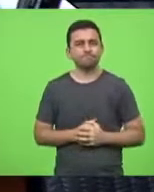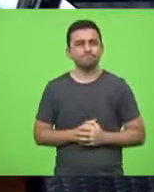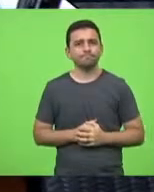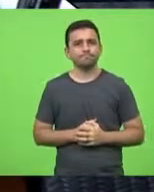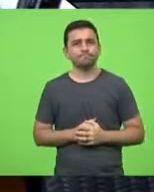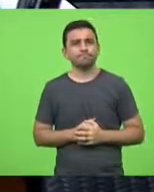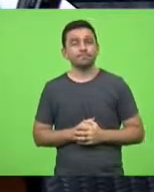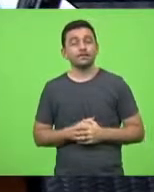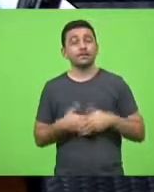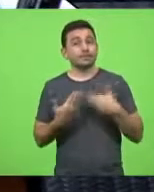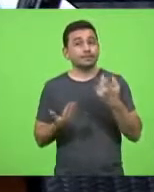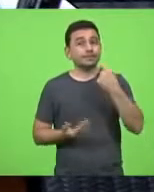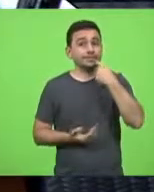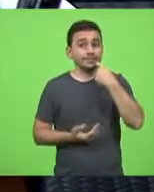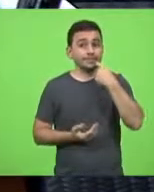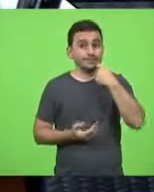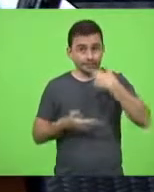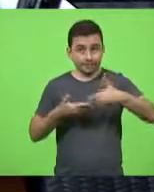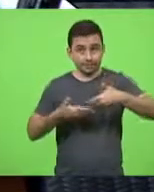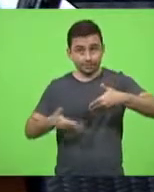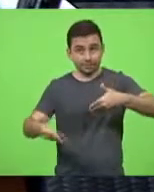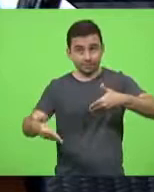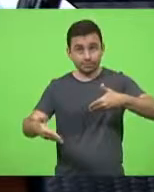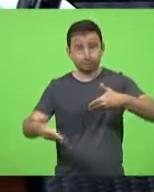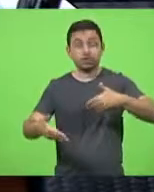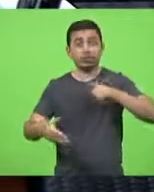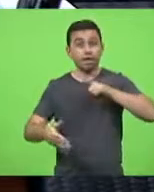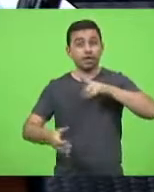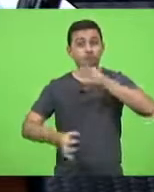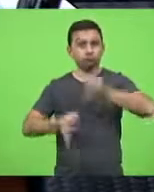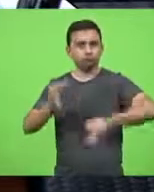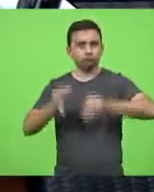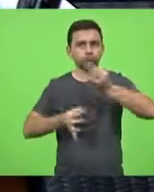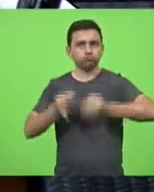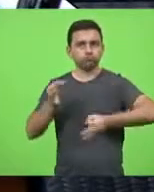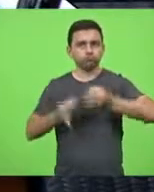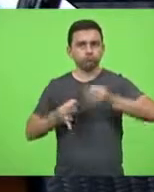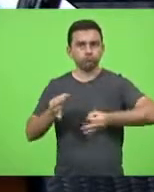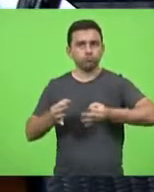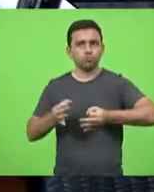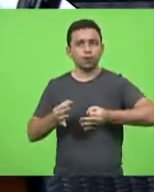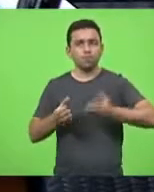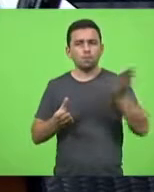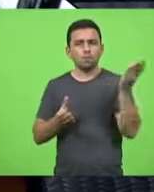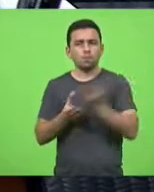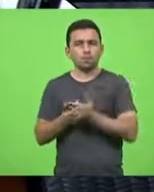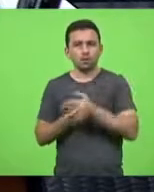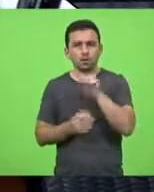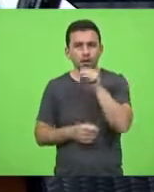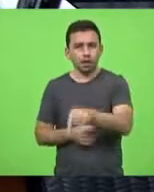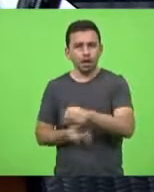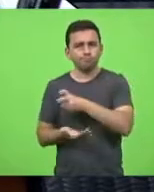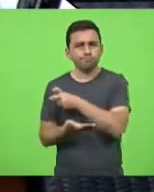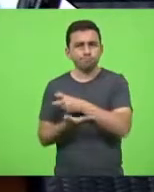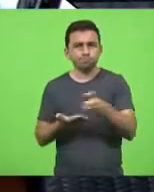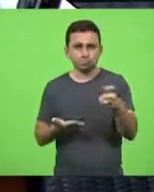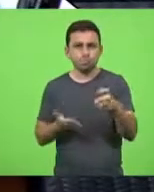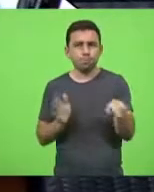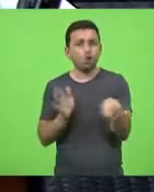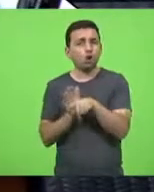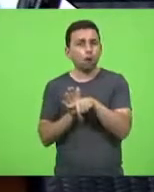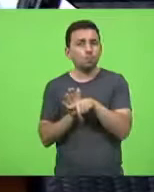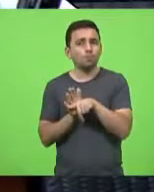sexta-feira, a Assembleia Legislativa faz o julgamento do processo de impeachment do governador Carlos